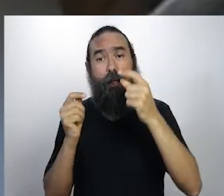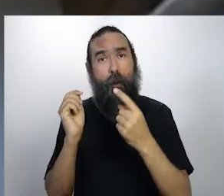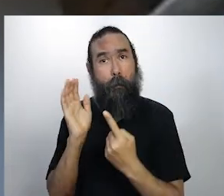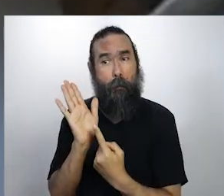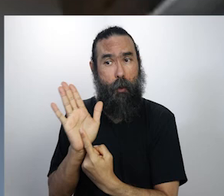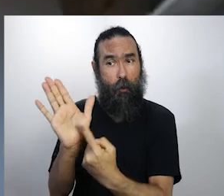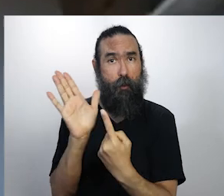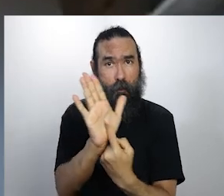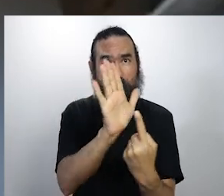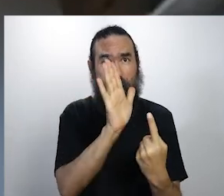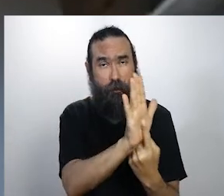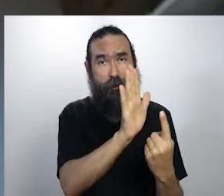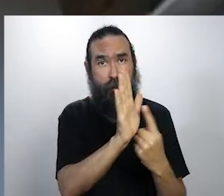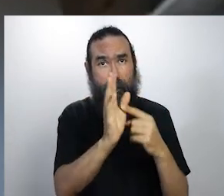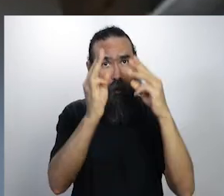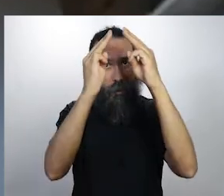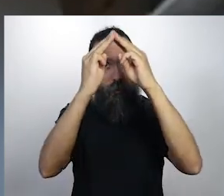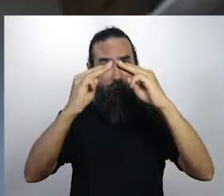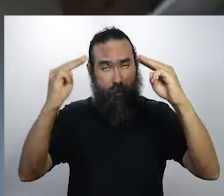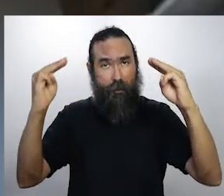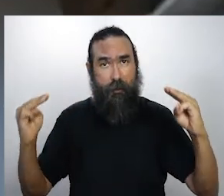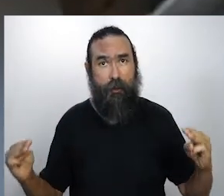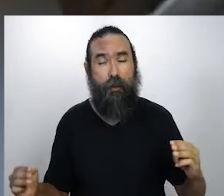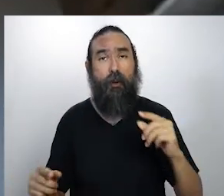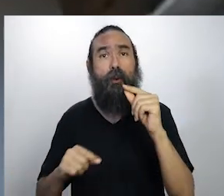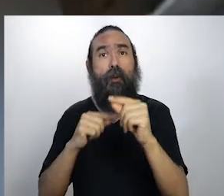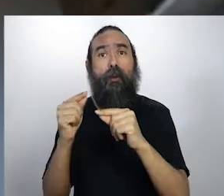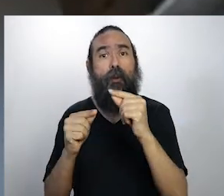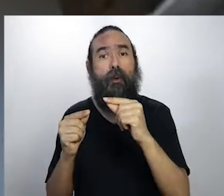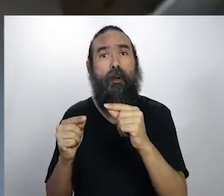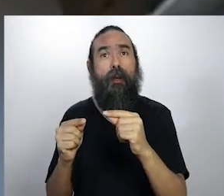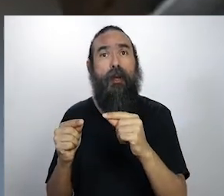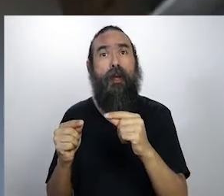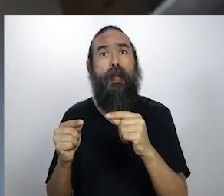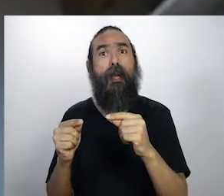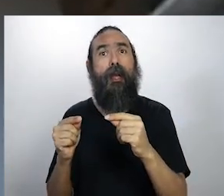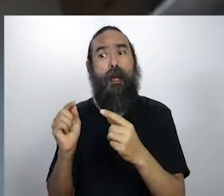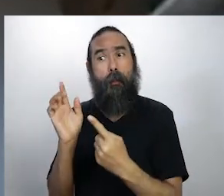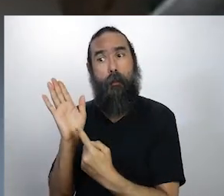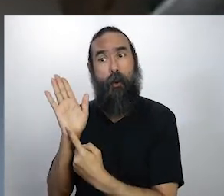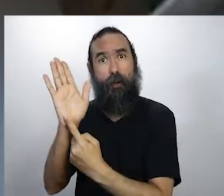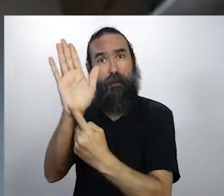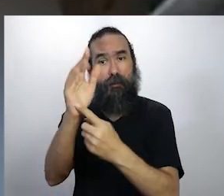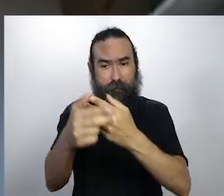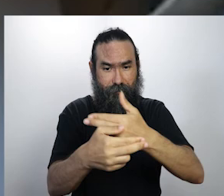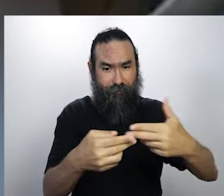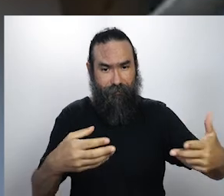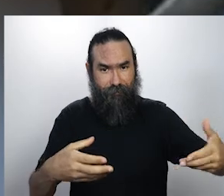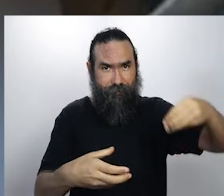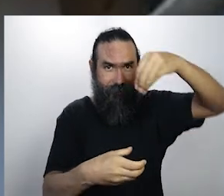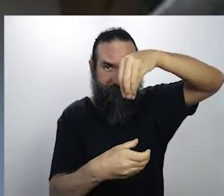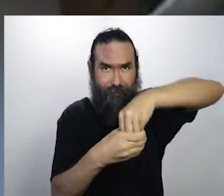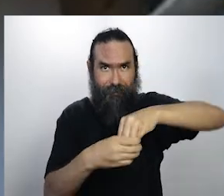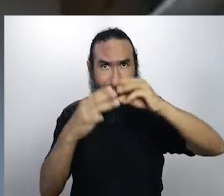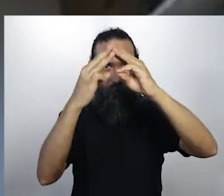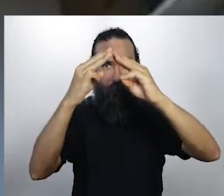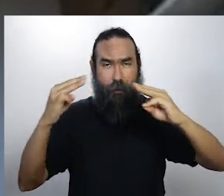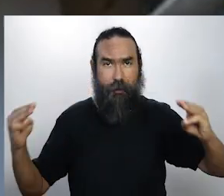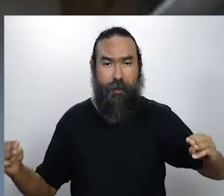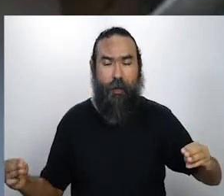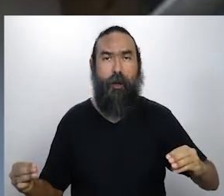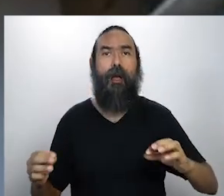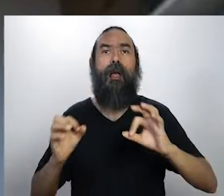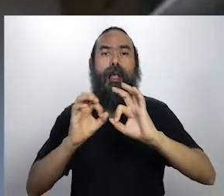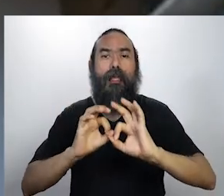de curadorias compartilhadas, ou seja, a ideia de abrir a curadoria de acervos, né? Para